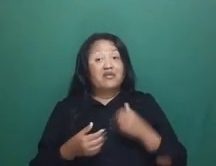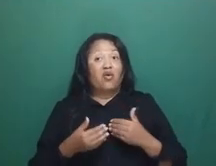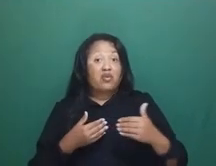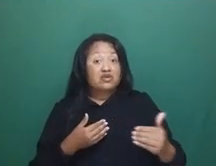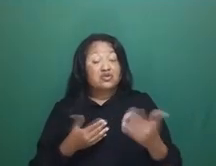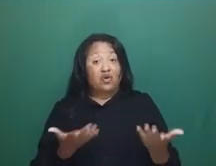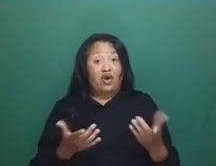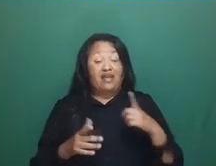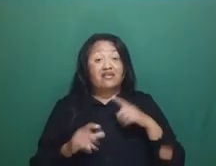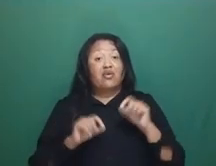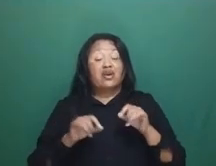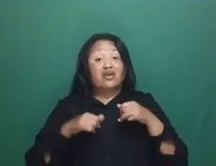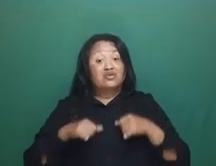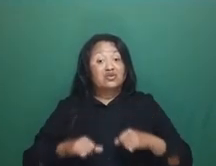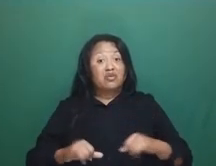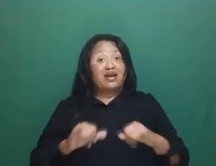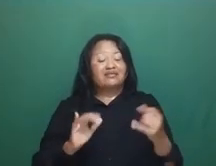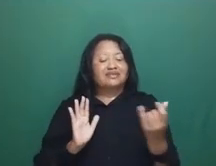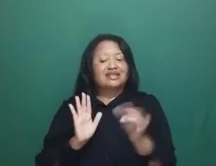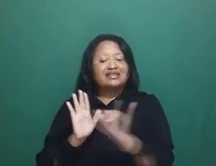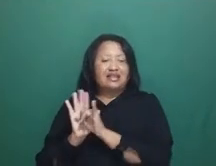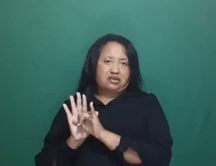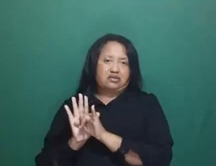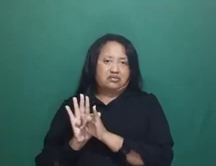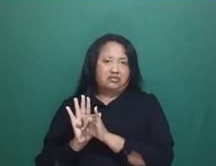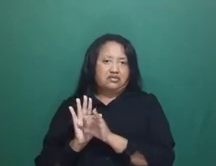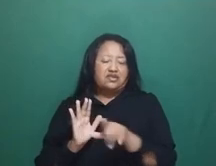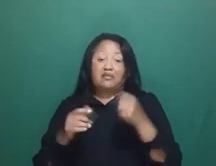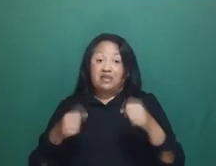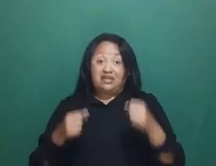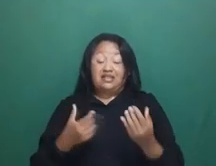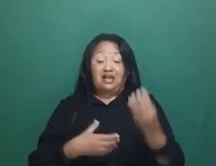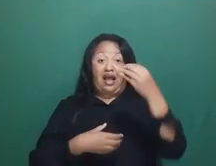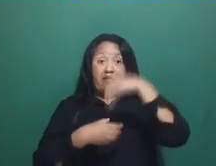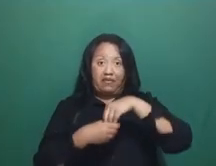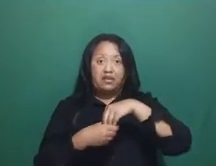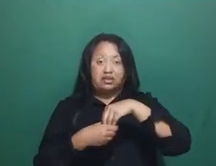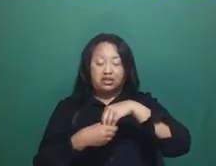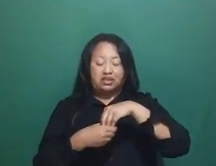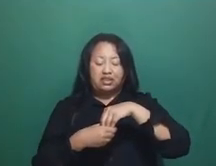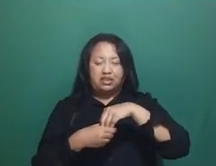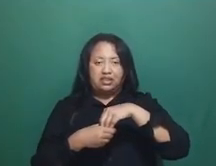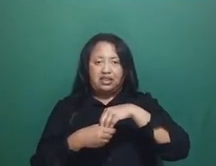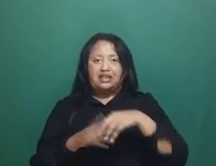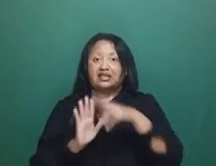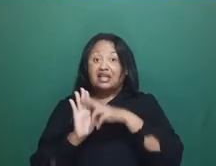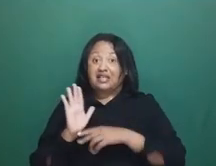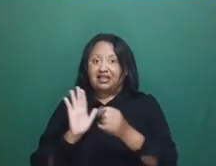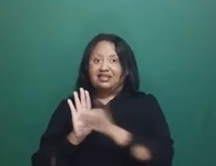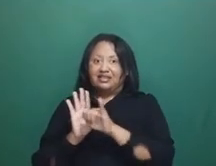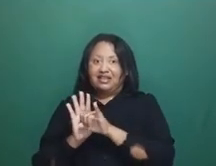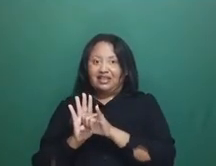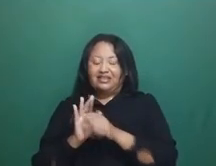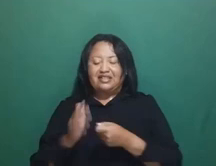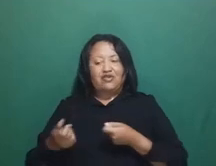compra né um grande supermercado da identidade você precisa caber né naquele registro naquela identidade que